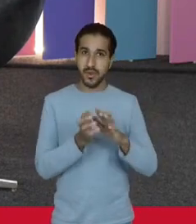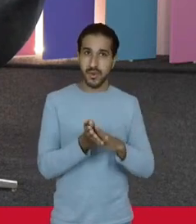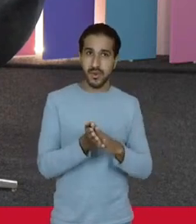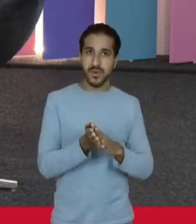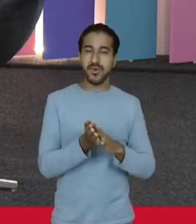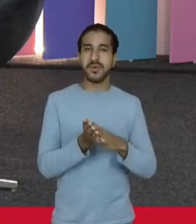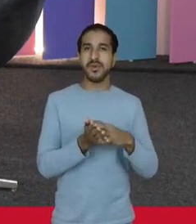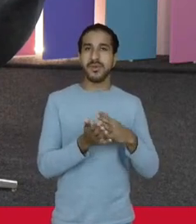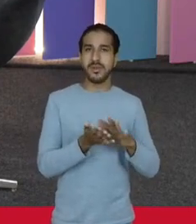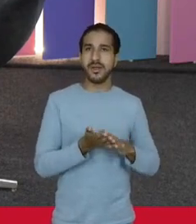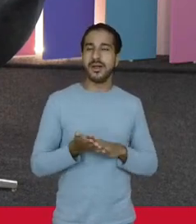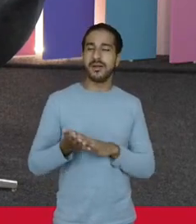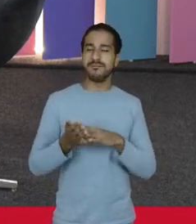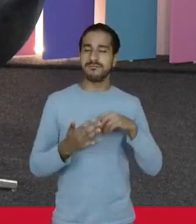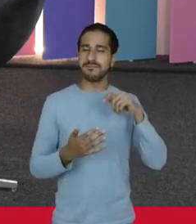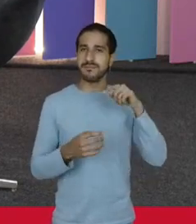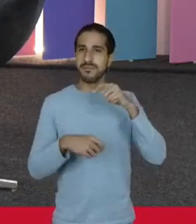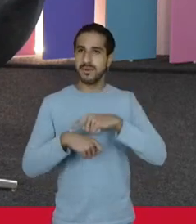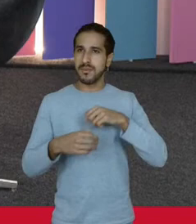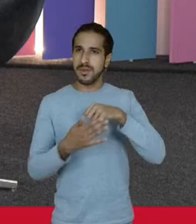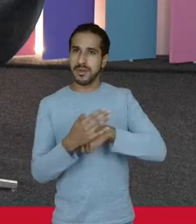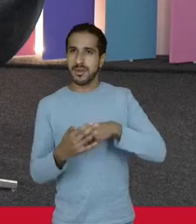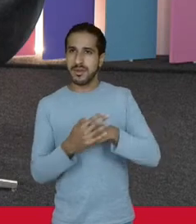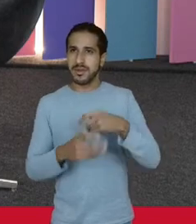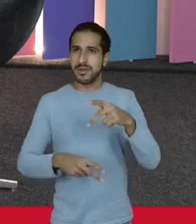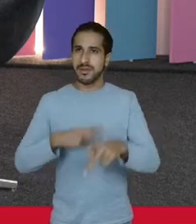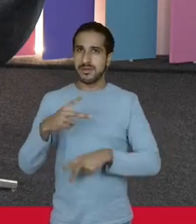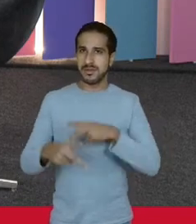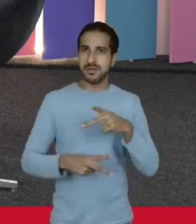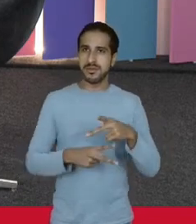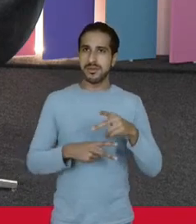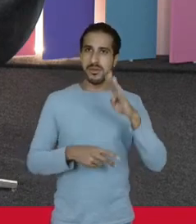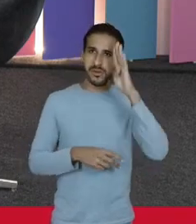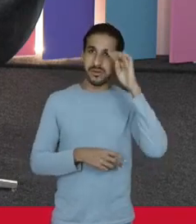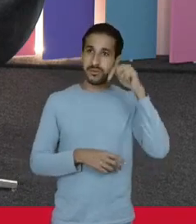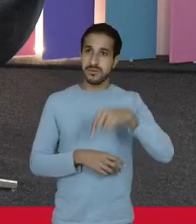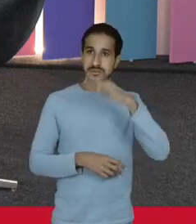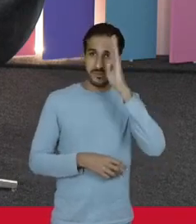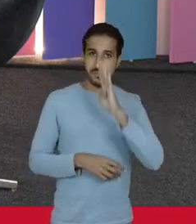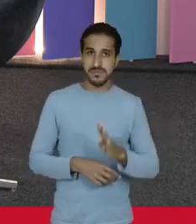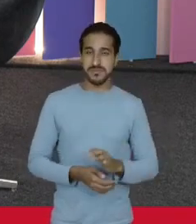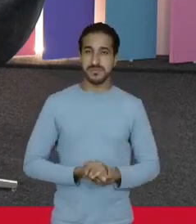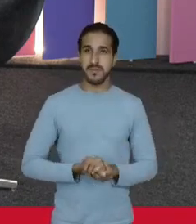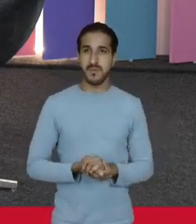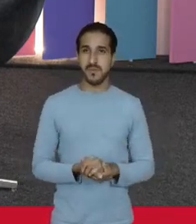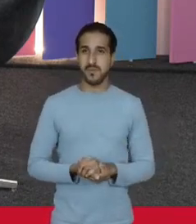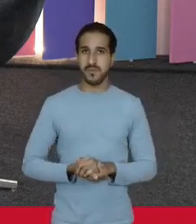em especial nas resistências, nas manifestações populares, sobretudo aqui no Brasil.